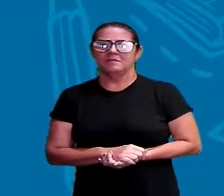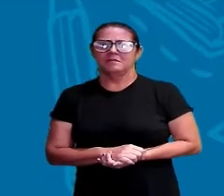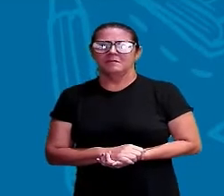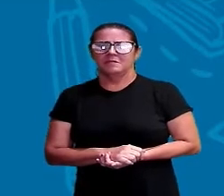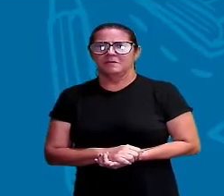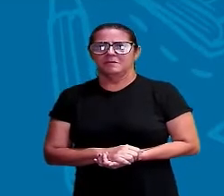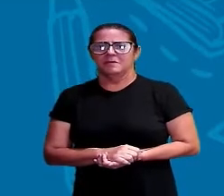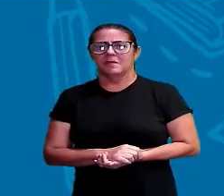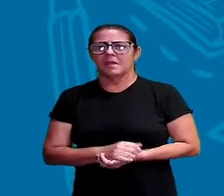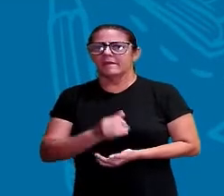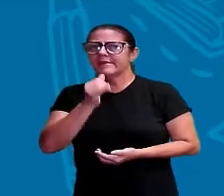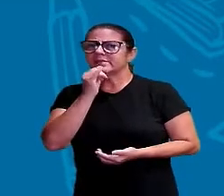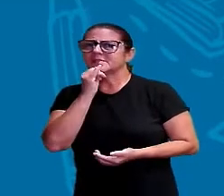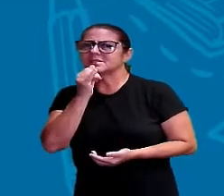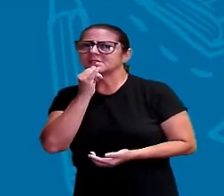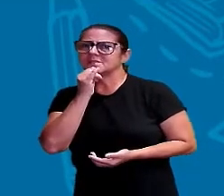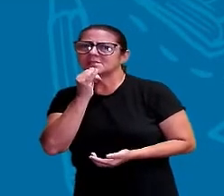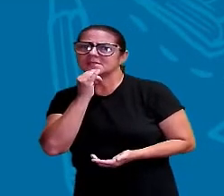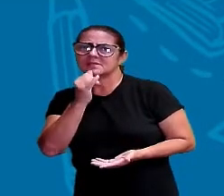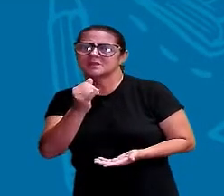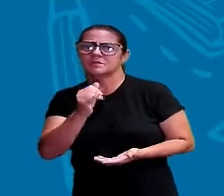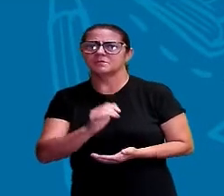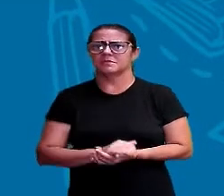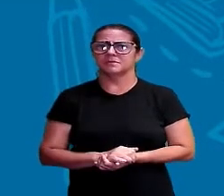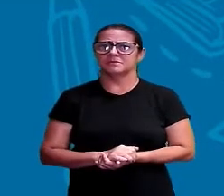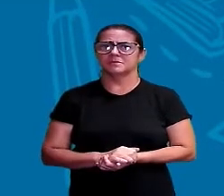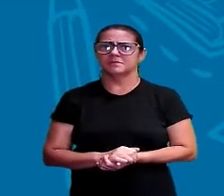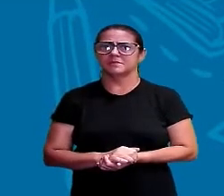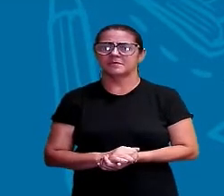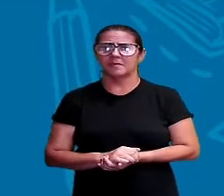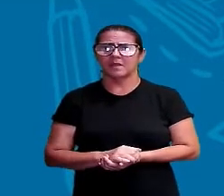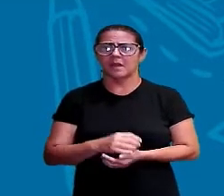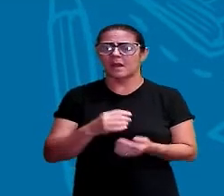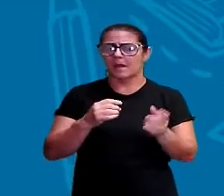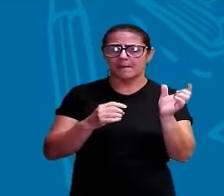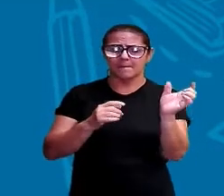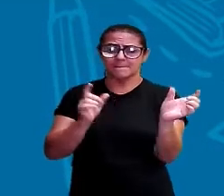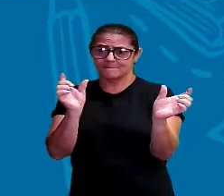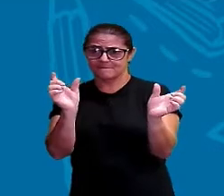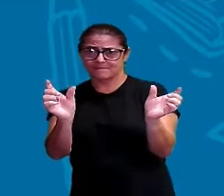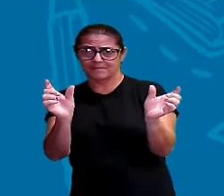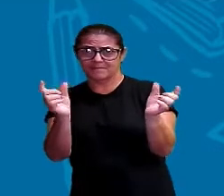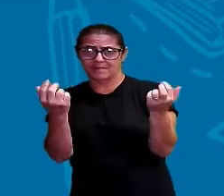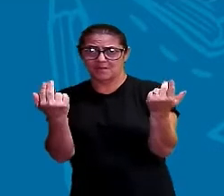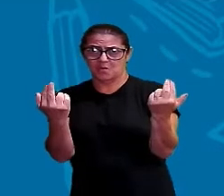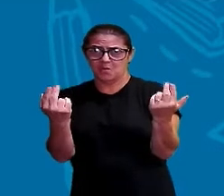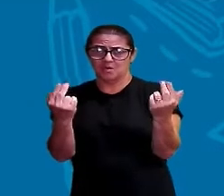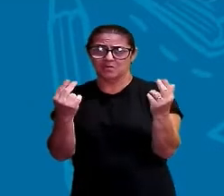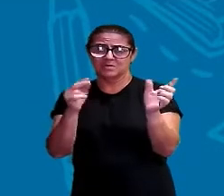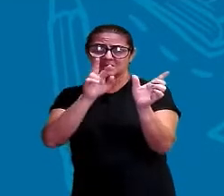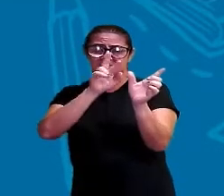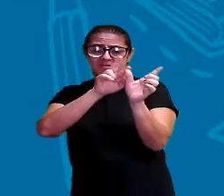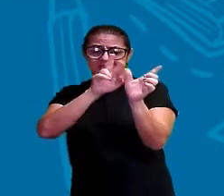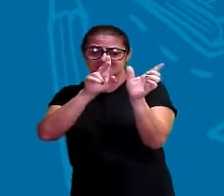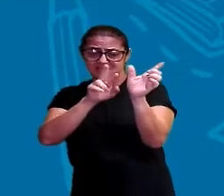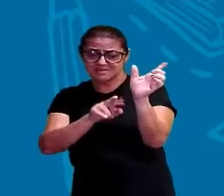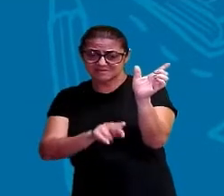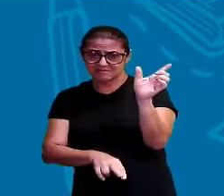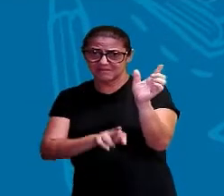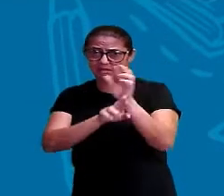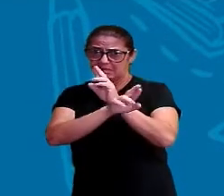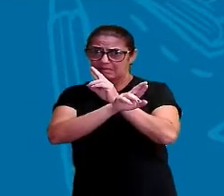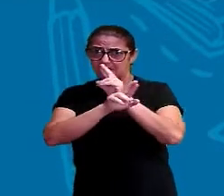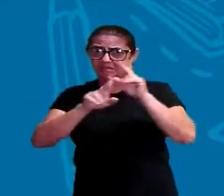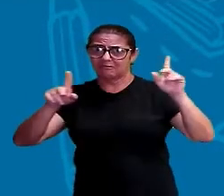seguir alguns exemplos de palavras polissêmicas. A mesma palavra que pode ter vários significados e ela pode